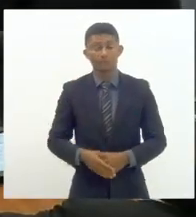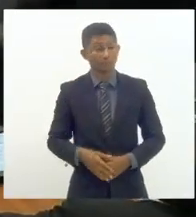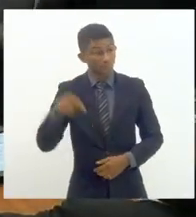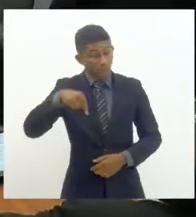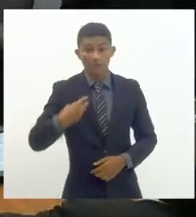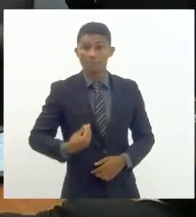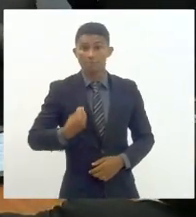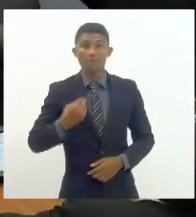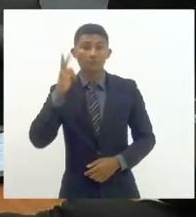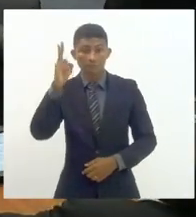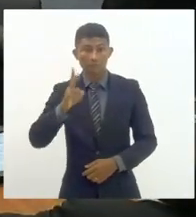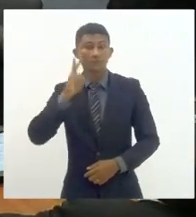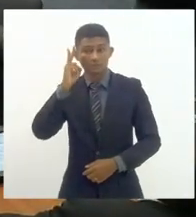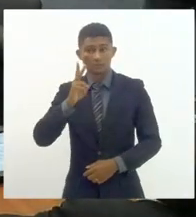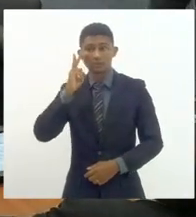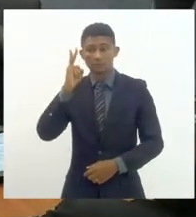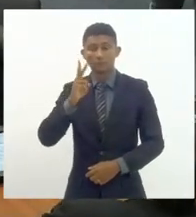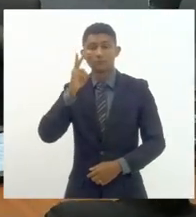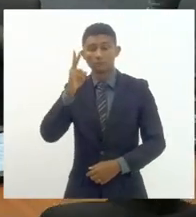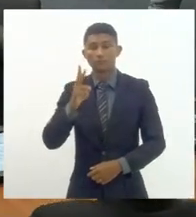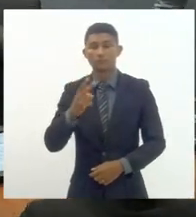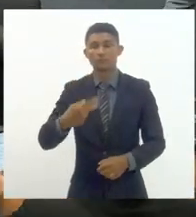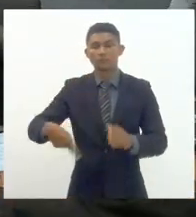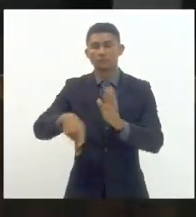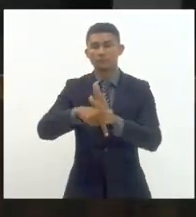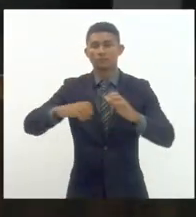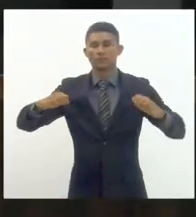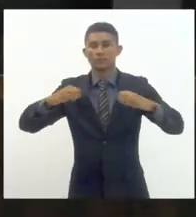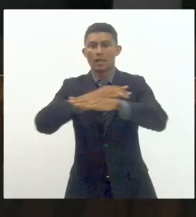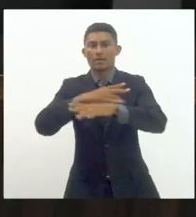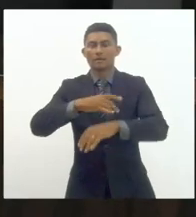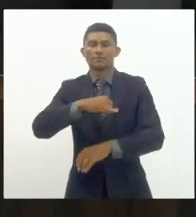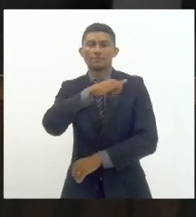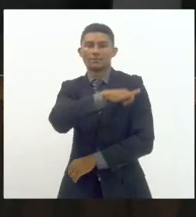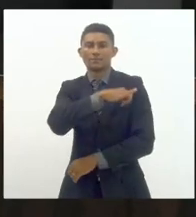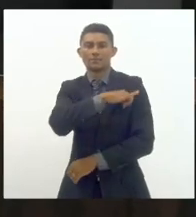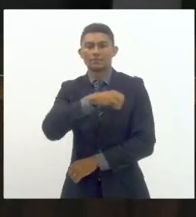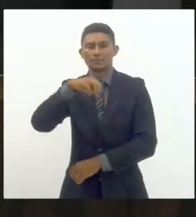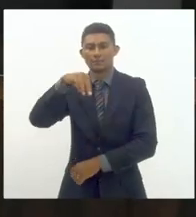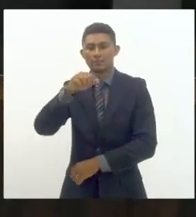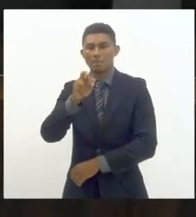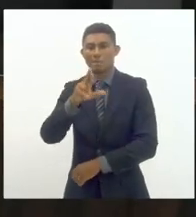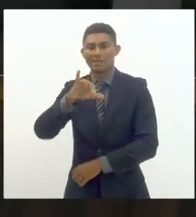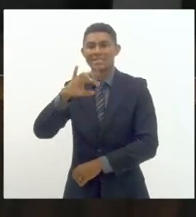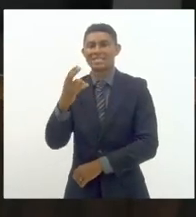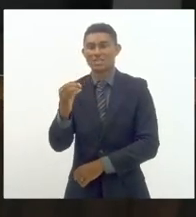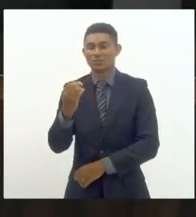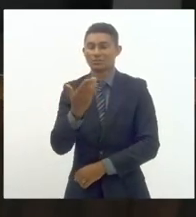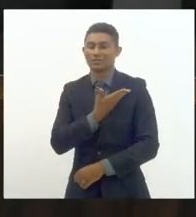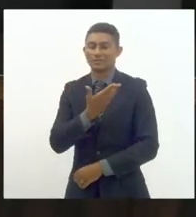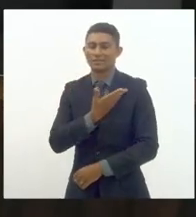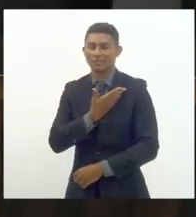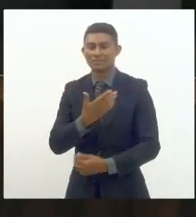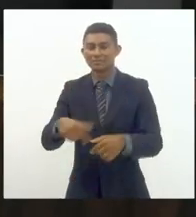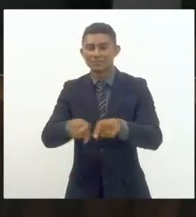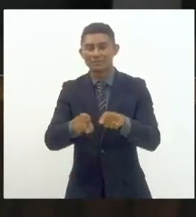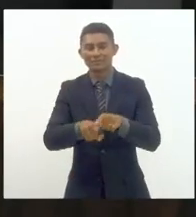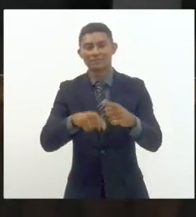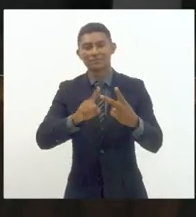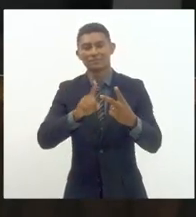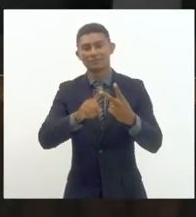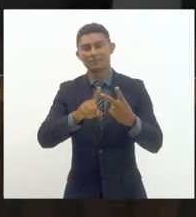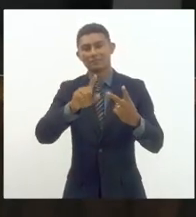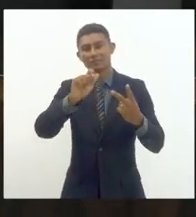aqui o vereador da cidade do Rio de Janeiro, Marcinho, meu irmão, meu amigo, e o nosso amigo Alain,